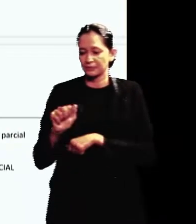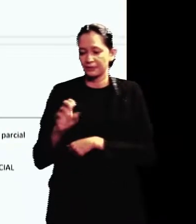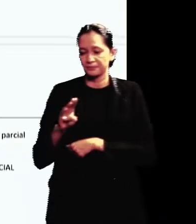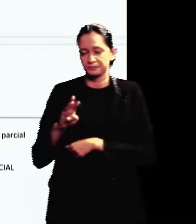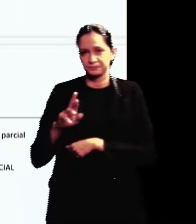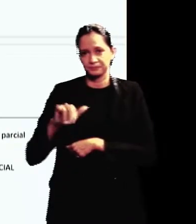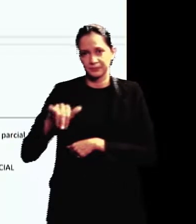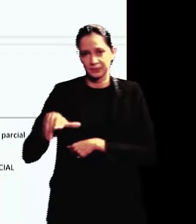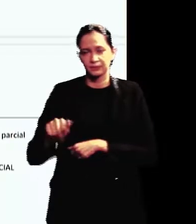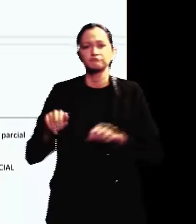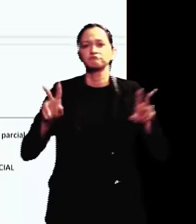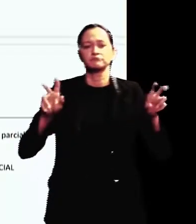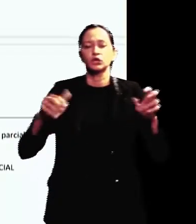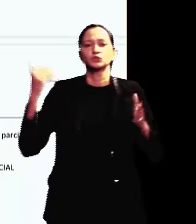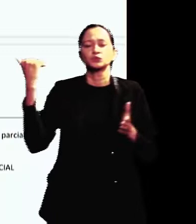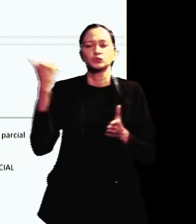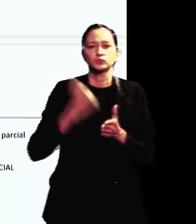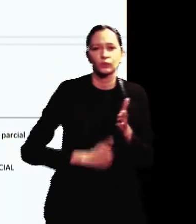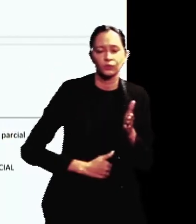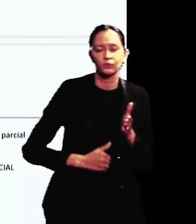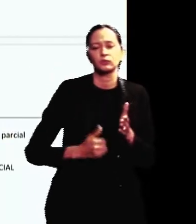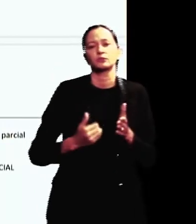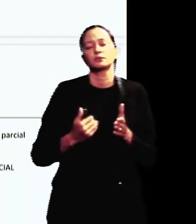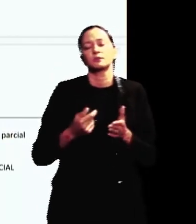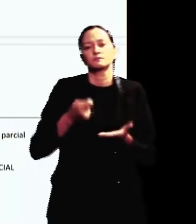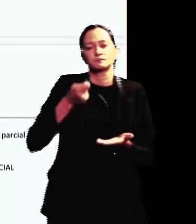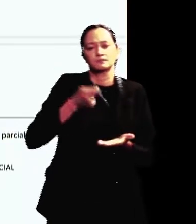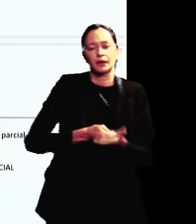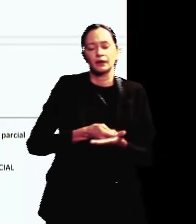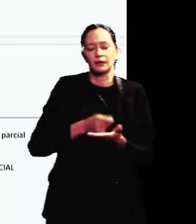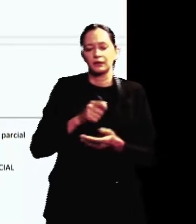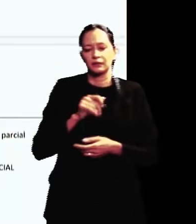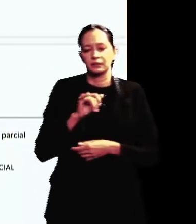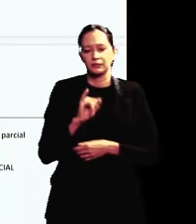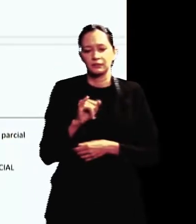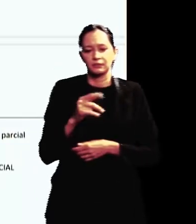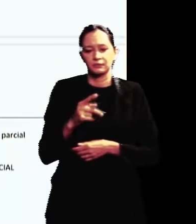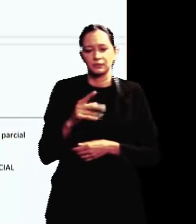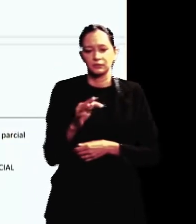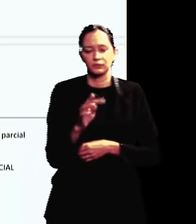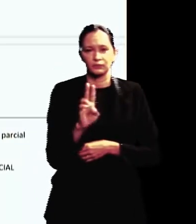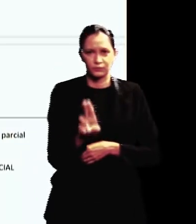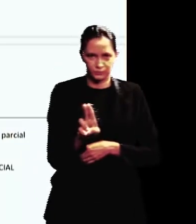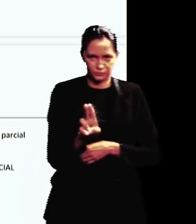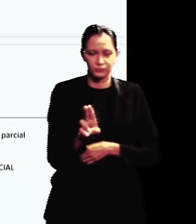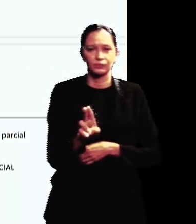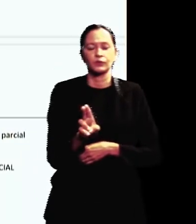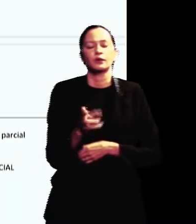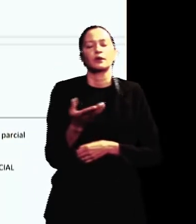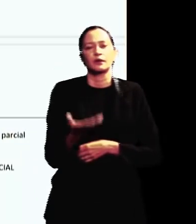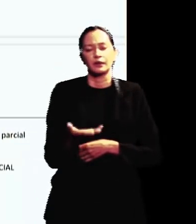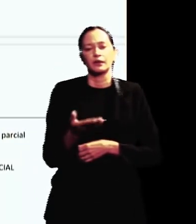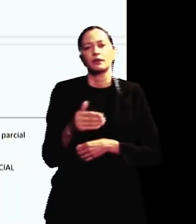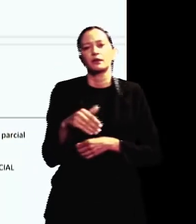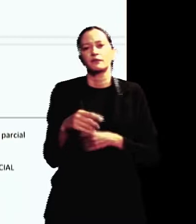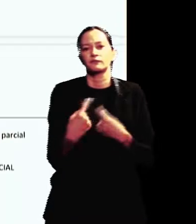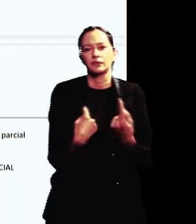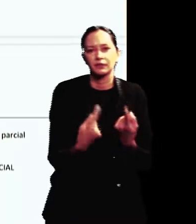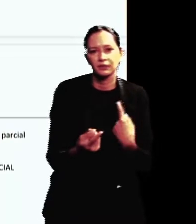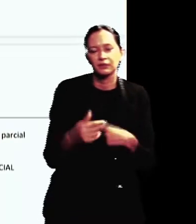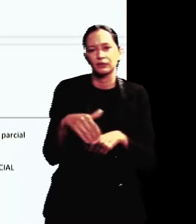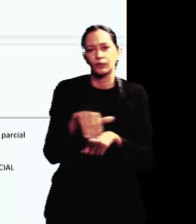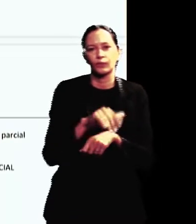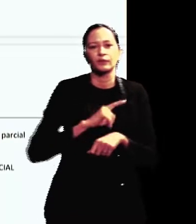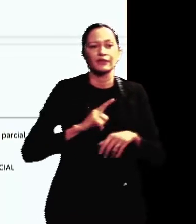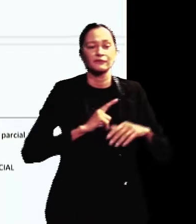dispõe sobre desconto no pagamento do imposto sobre propriedade predial e territorial urbana dos imóveis localizados nas vias públicas onde se